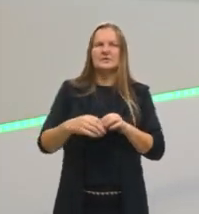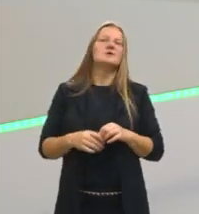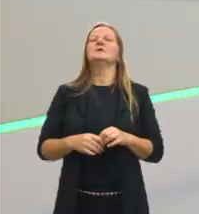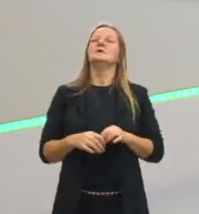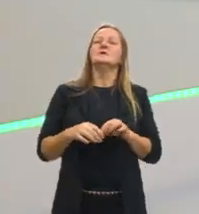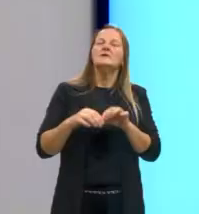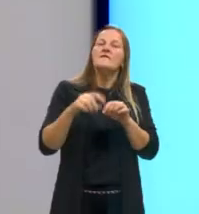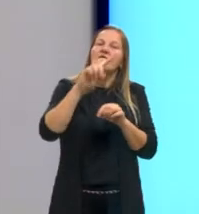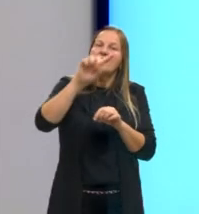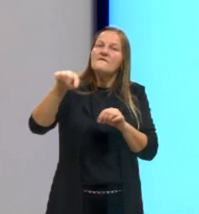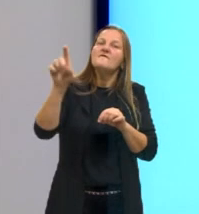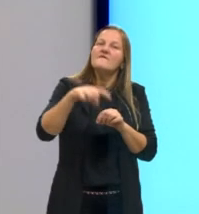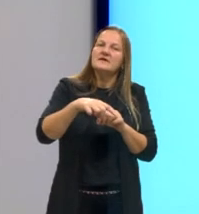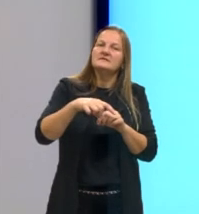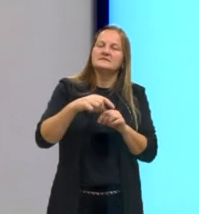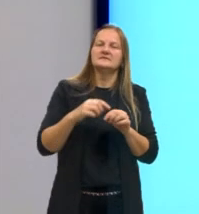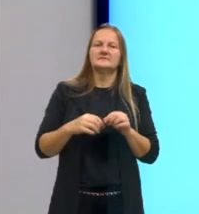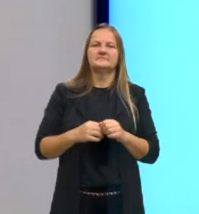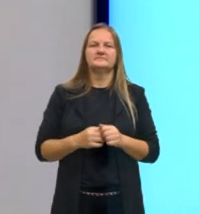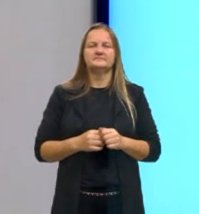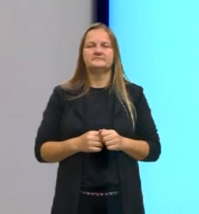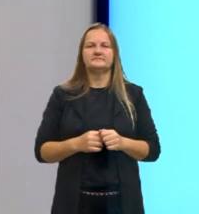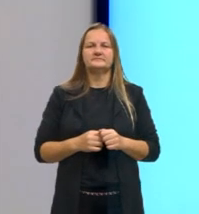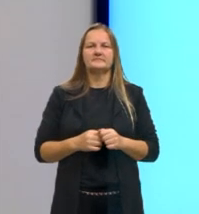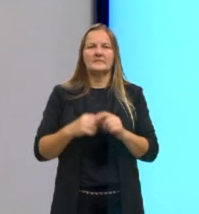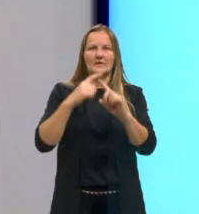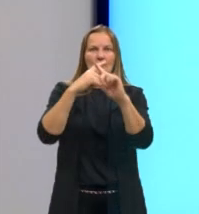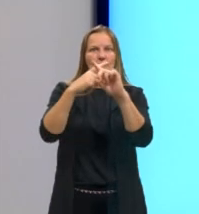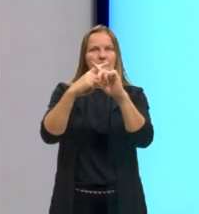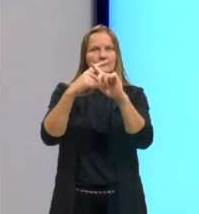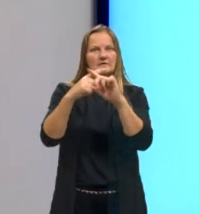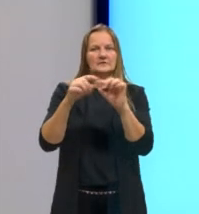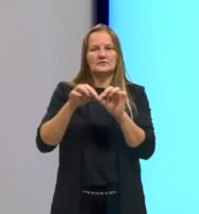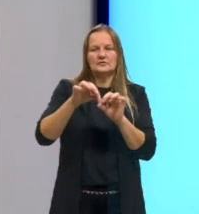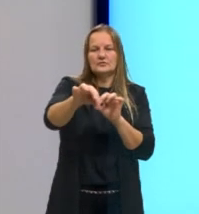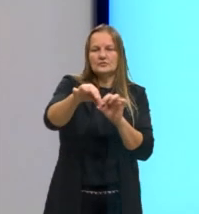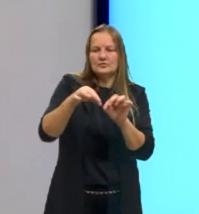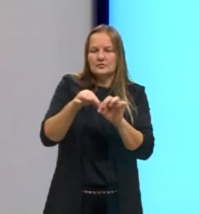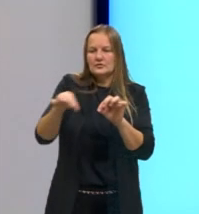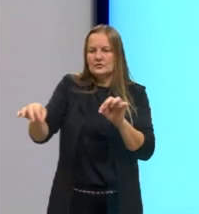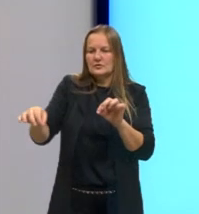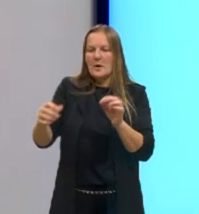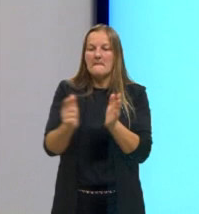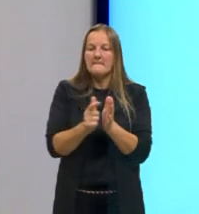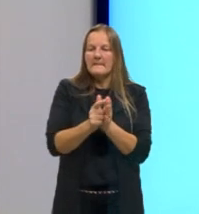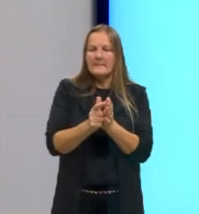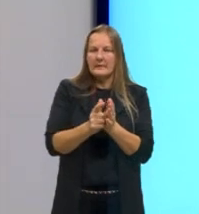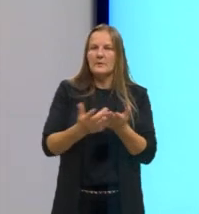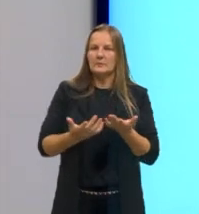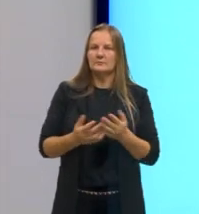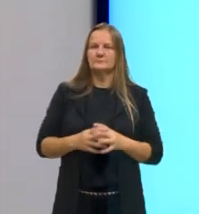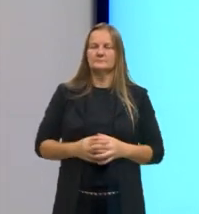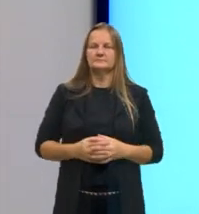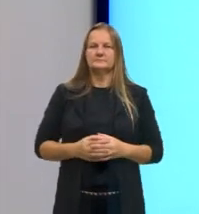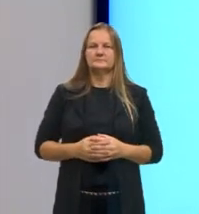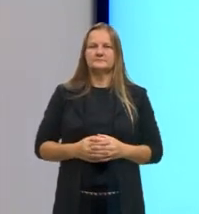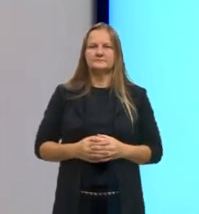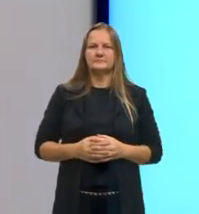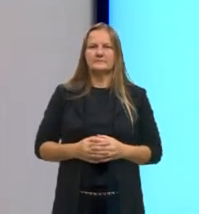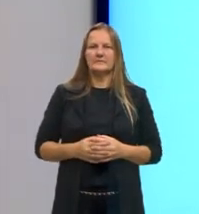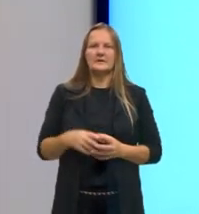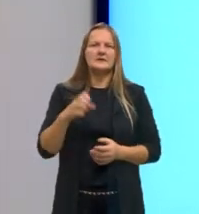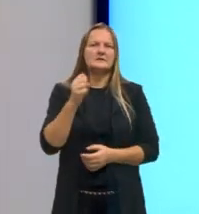verso às vezes né não é versus desculpa vezes a distância que tá no no papel então aí